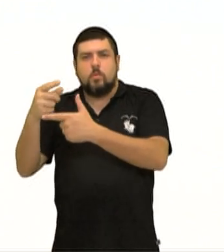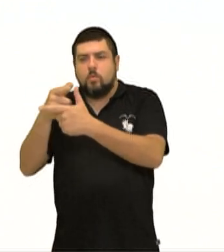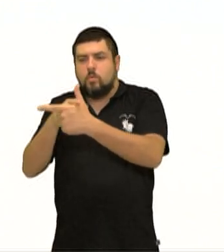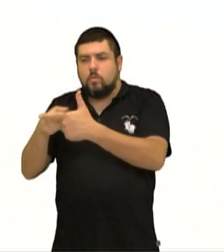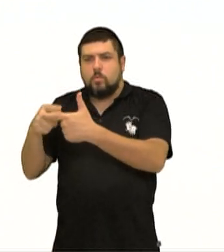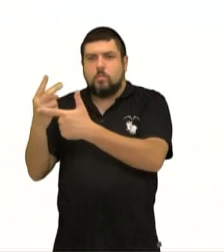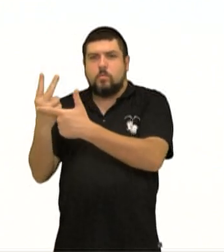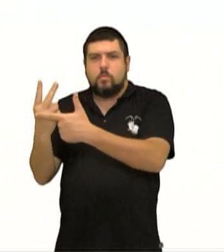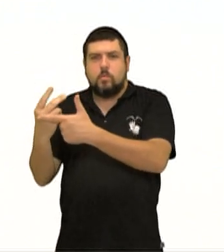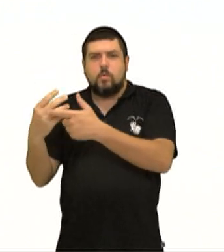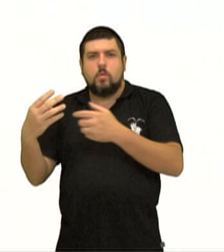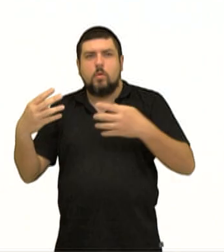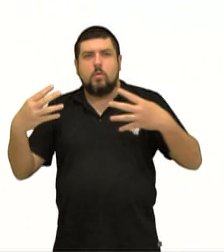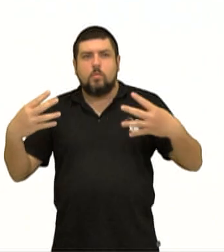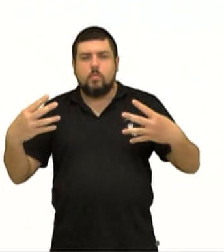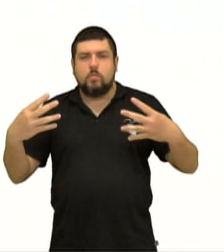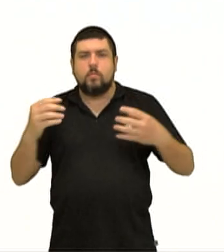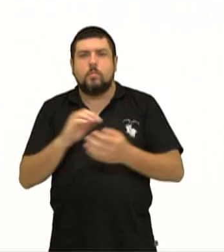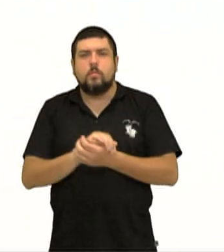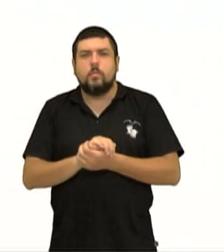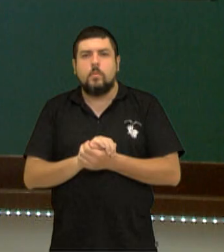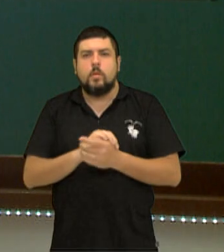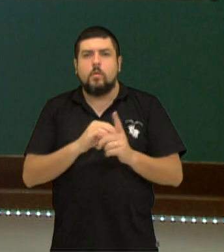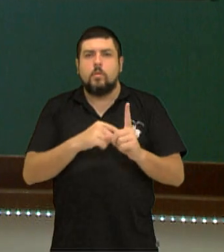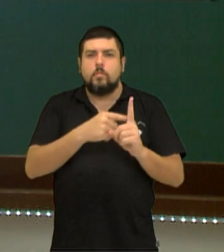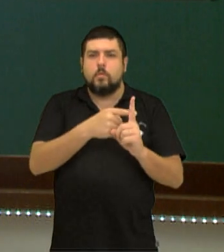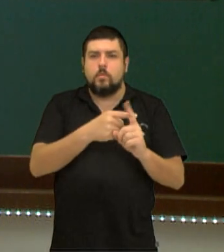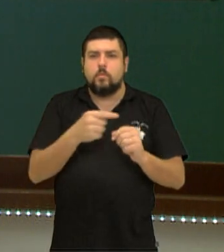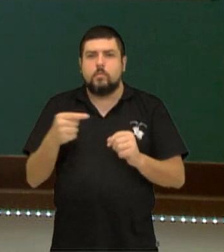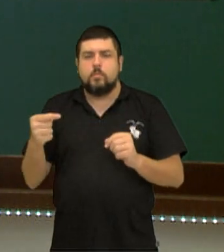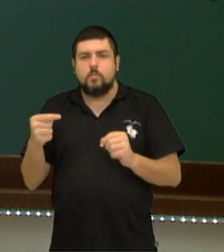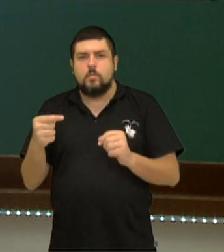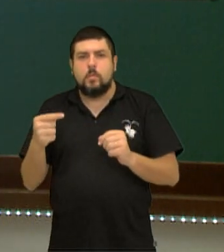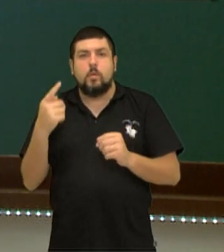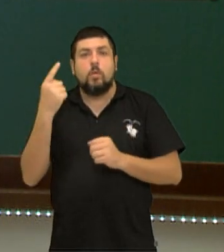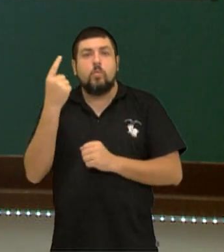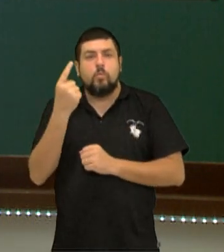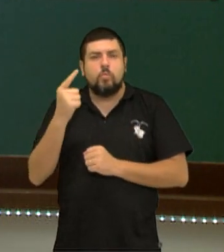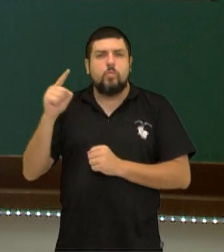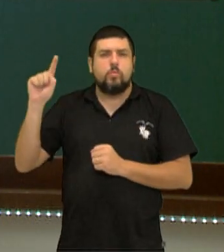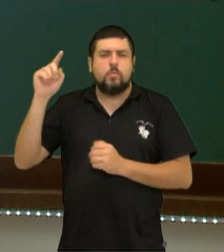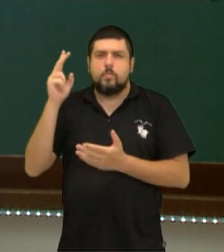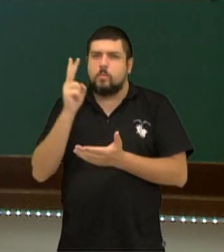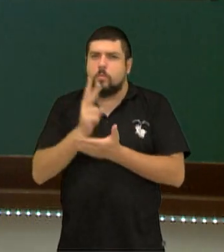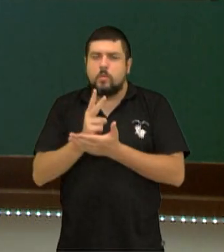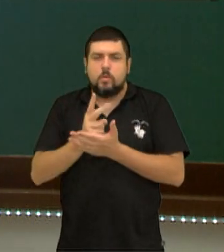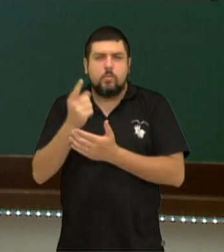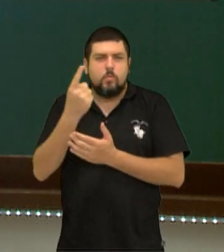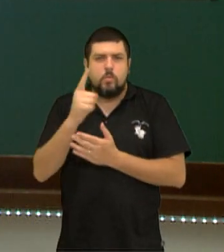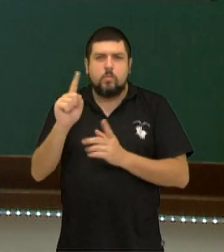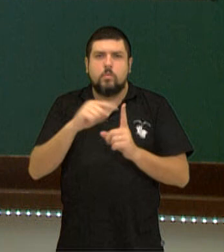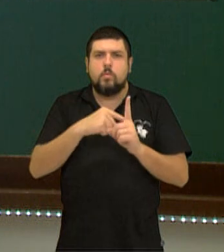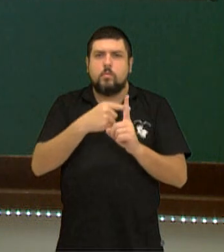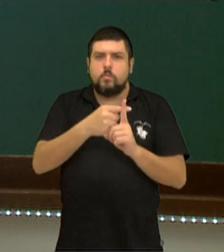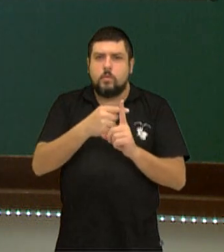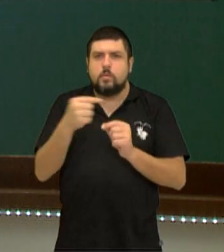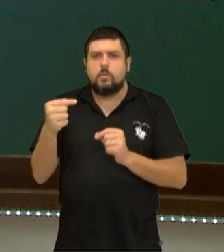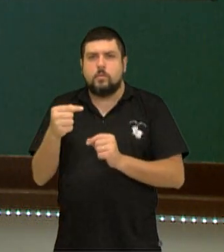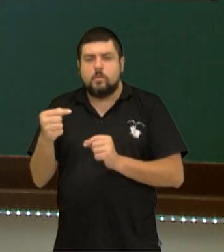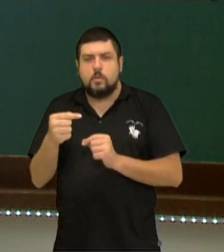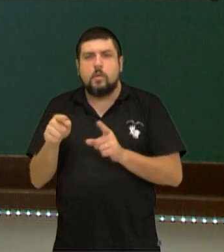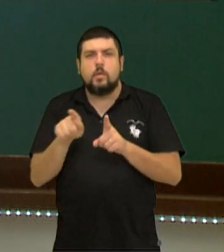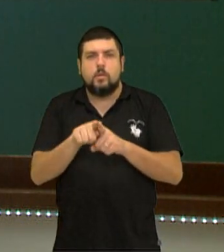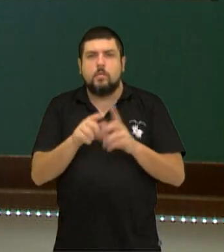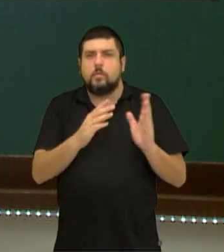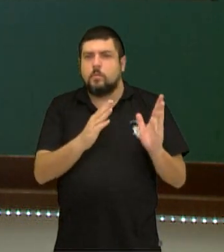subtração, ok? Então, resolvemos essas operações por último, sempre por último, ok? E também na ordem